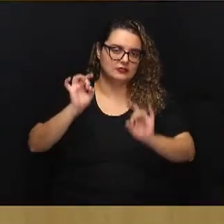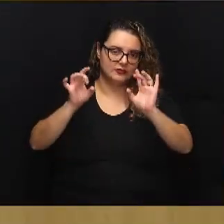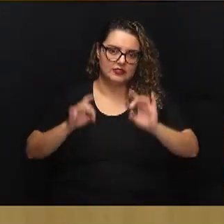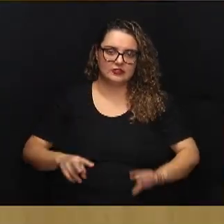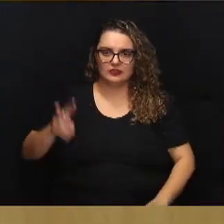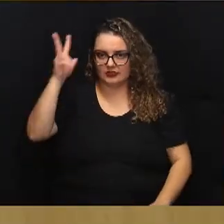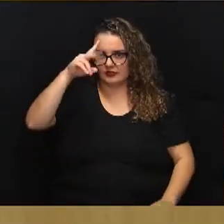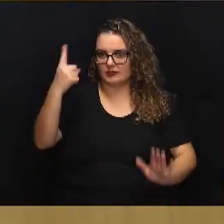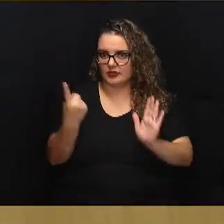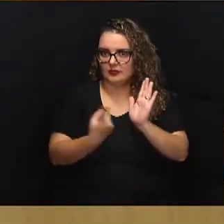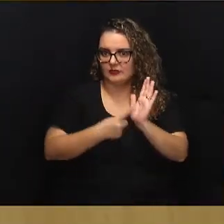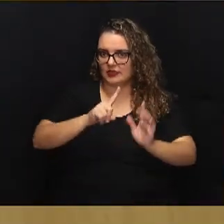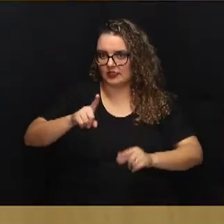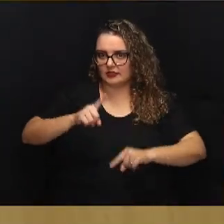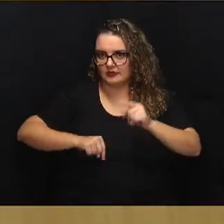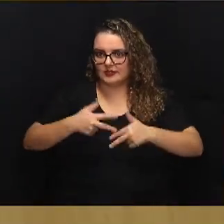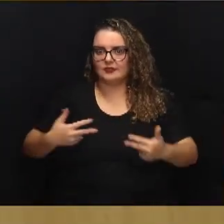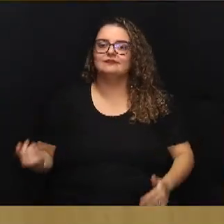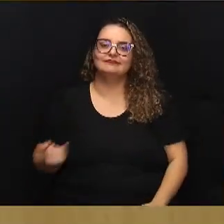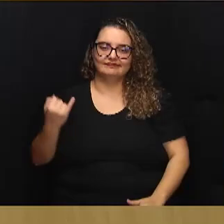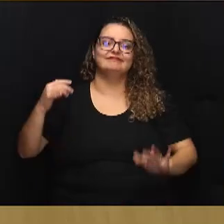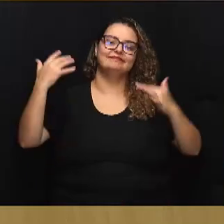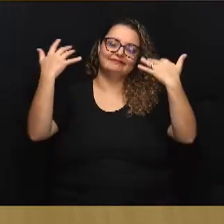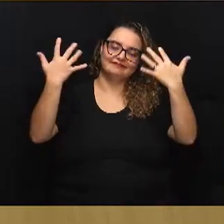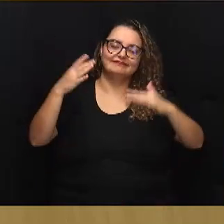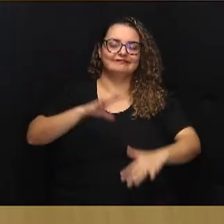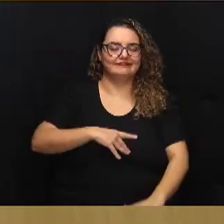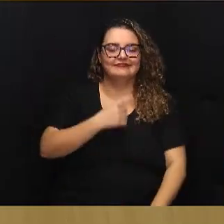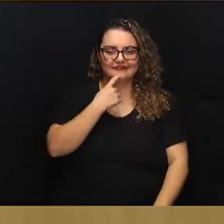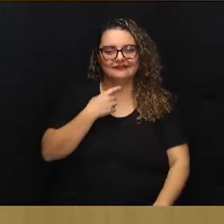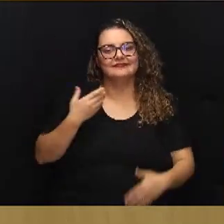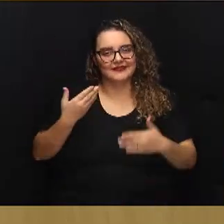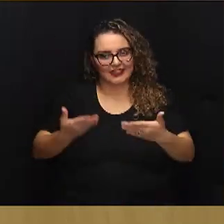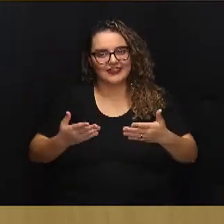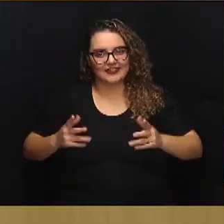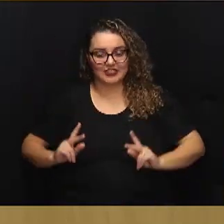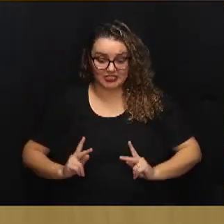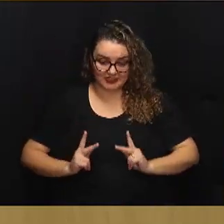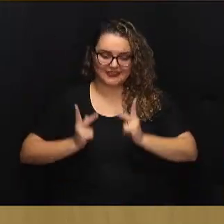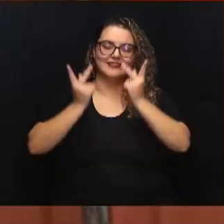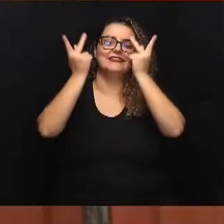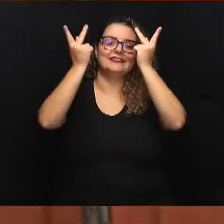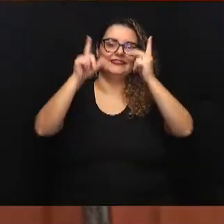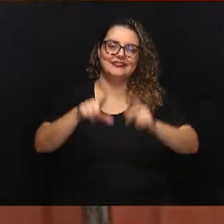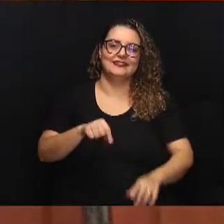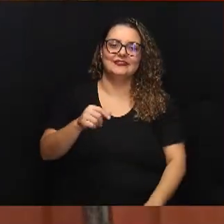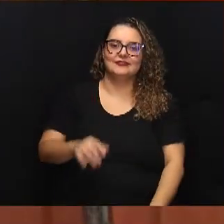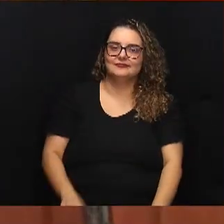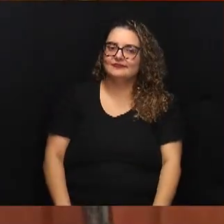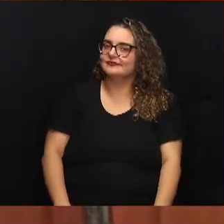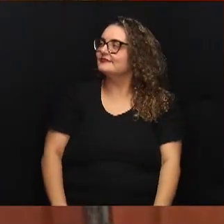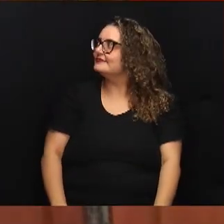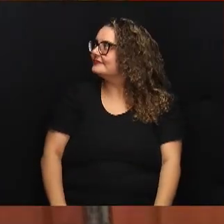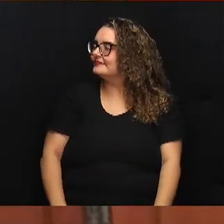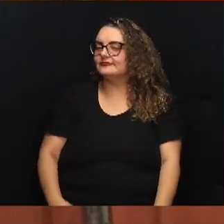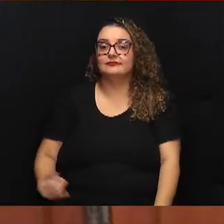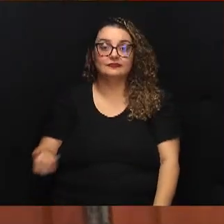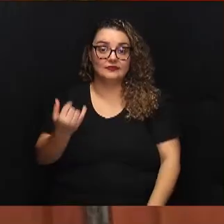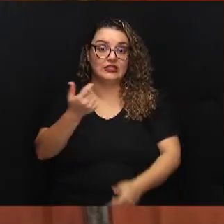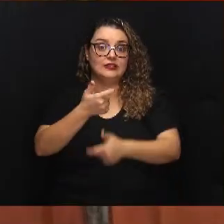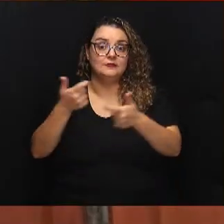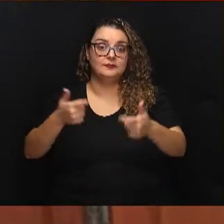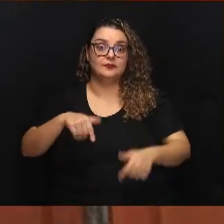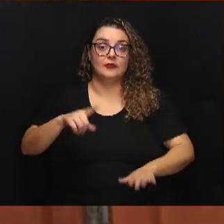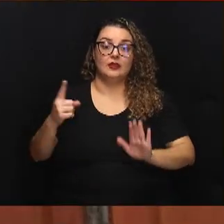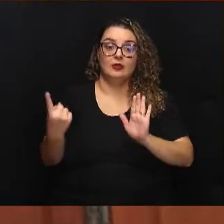muito importante, né? A gente só tem a parabenizar a cidade de Campinas por essa escolha, né? Importância muito grande, né? Isso é um